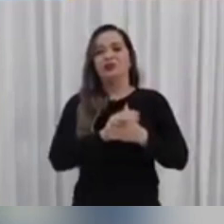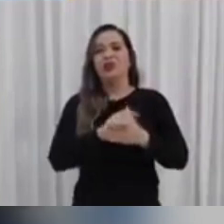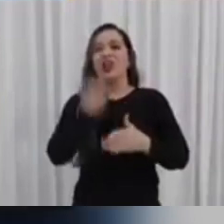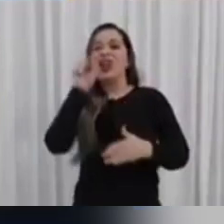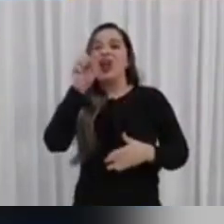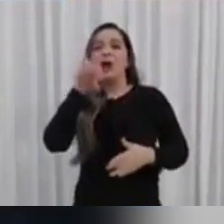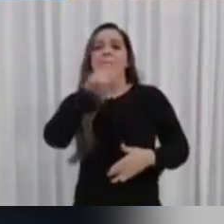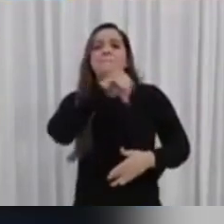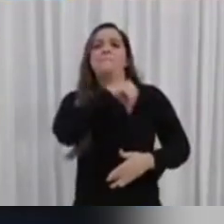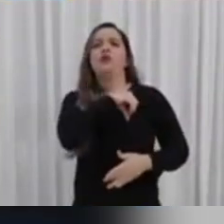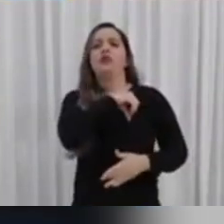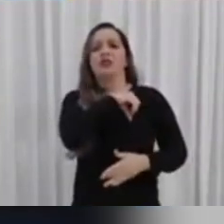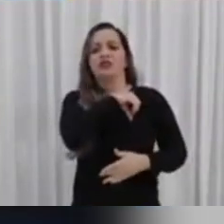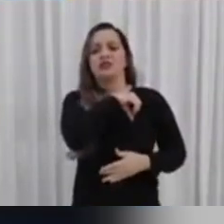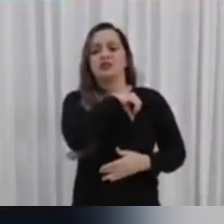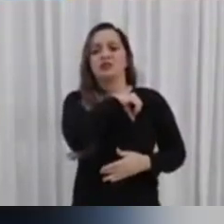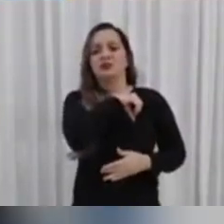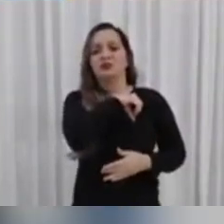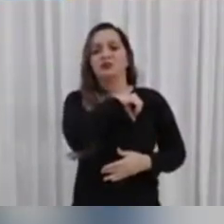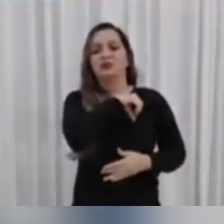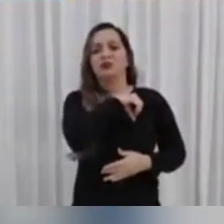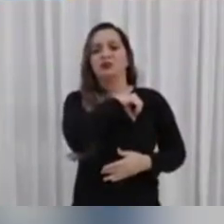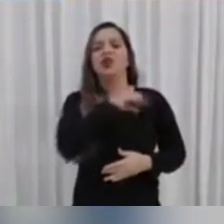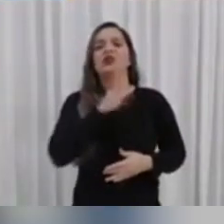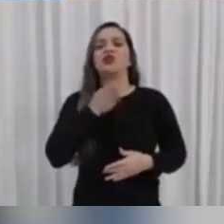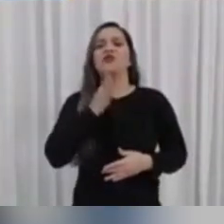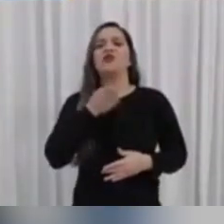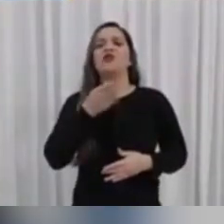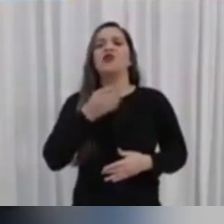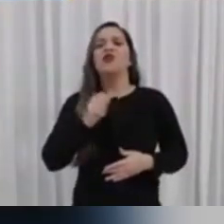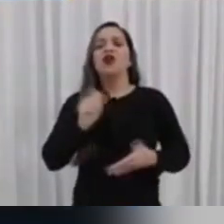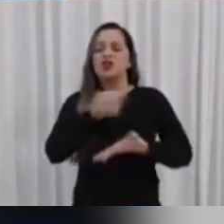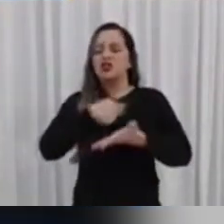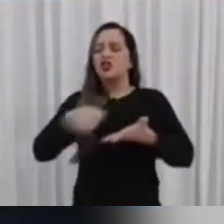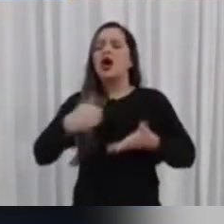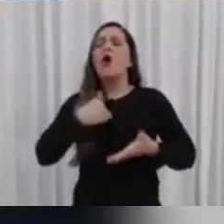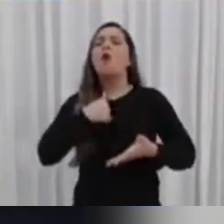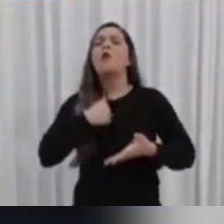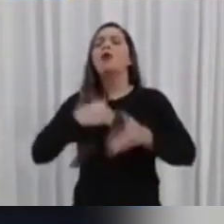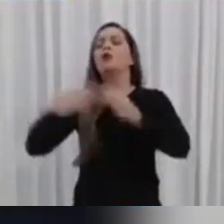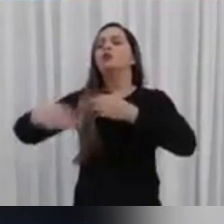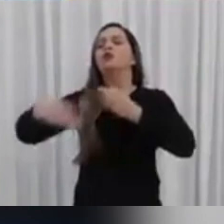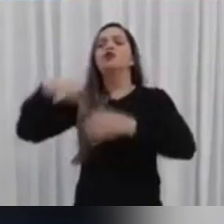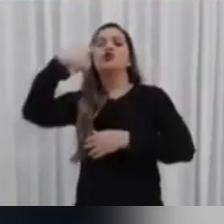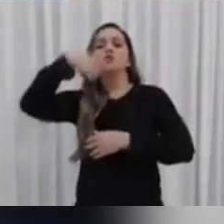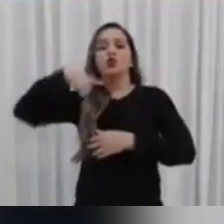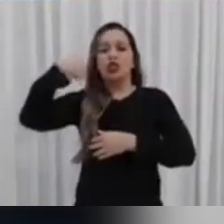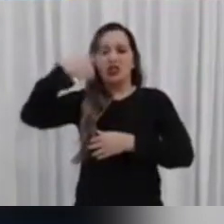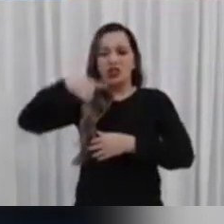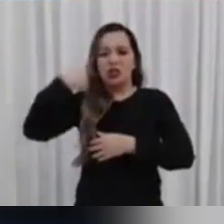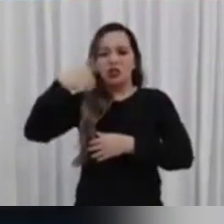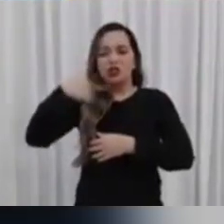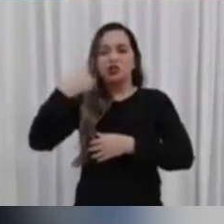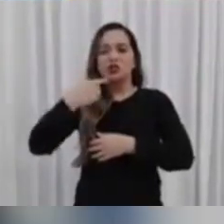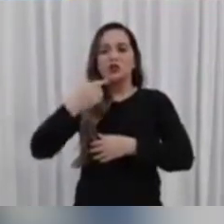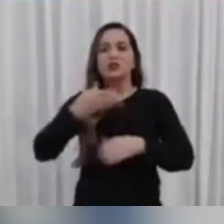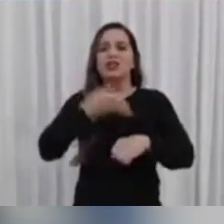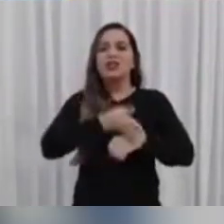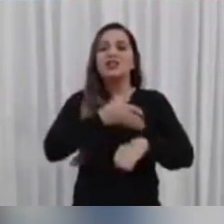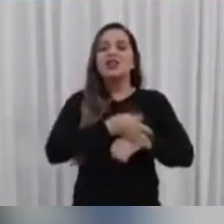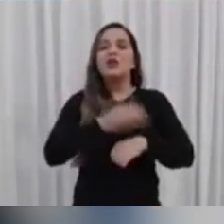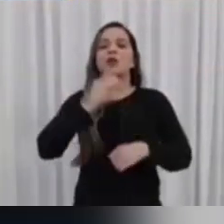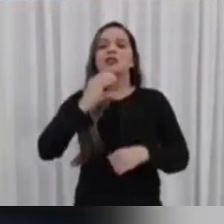polícia. Eu já vou acionar meu jurídico, vou ver a possibilidade de a gente trazer para cá uma CPI da